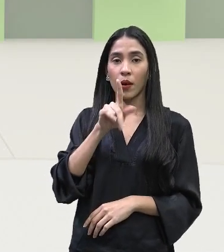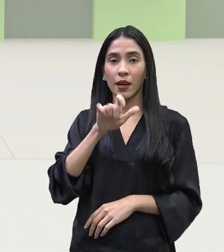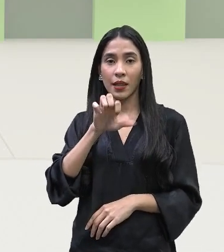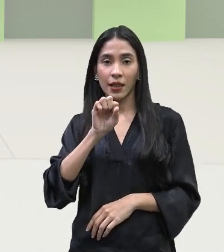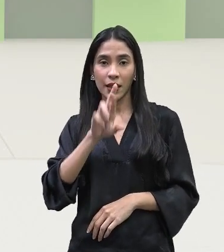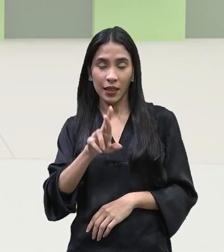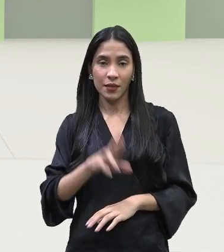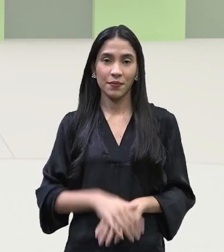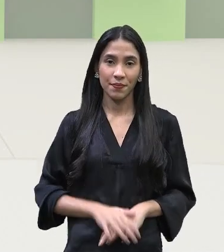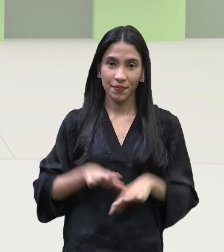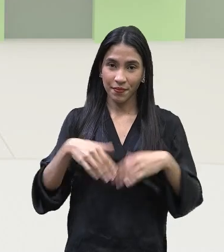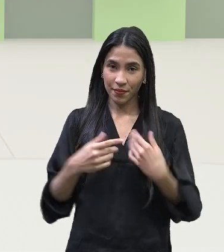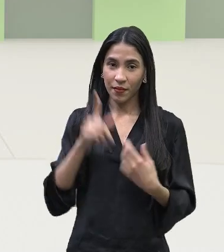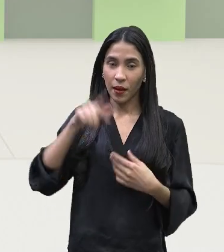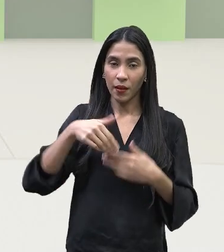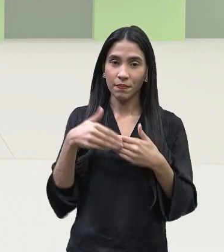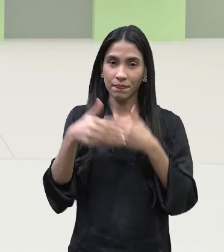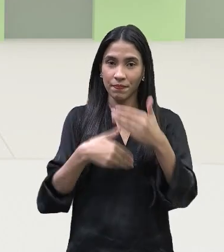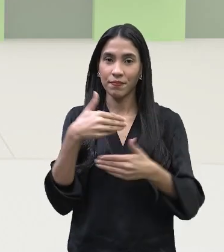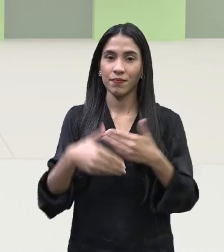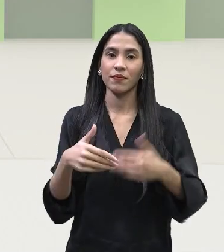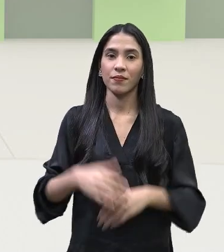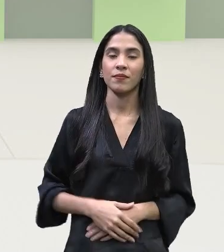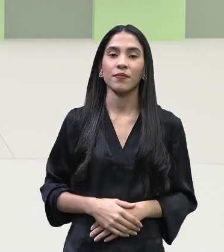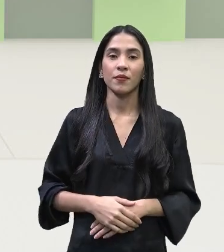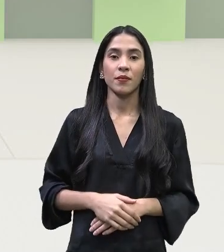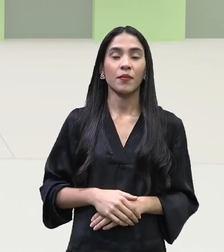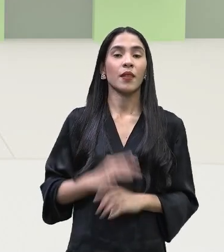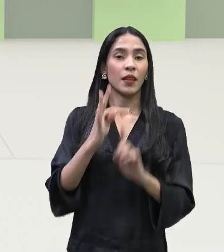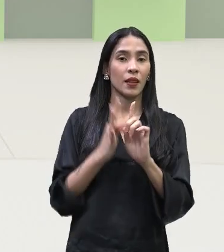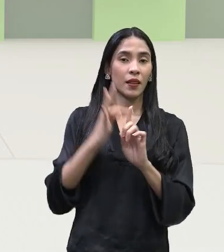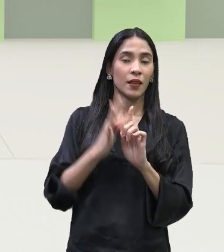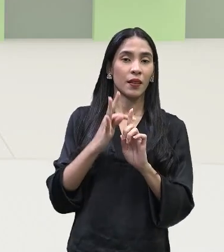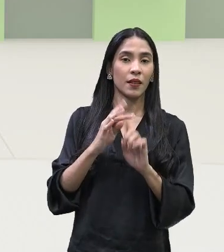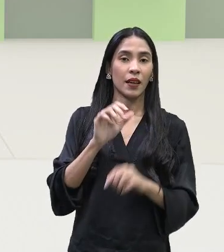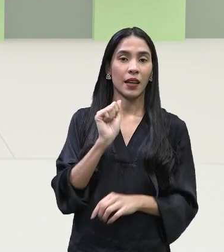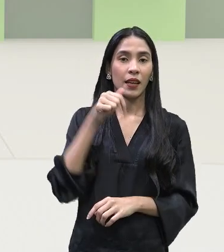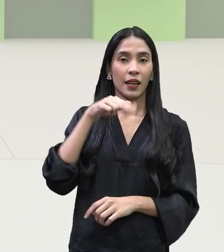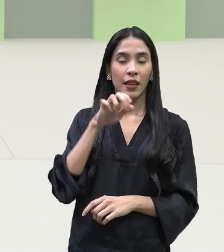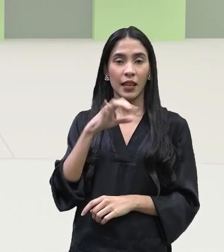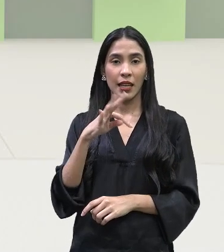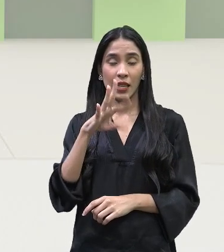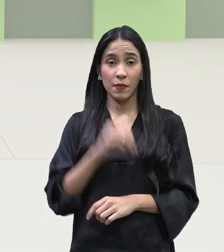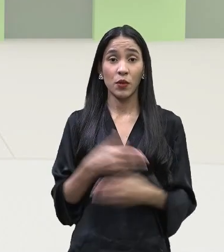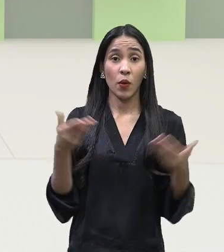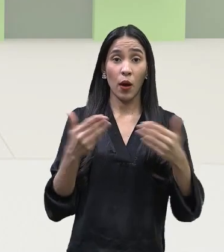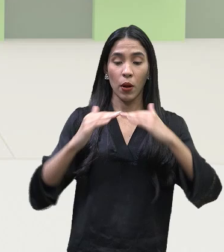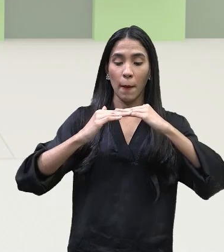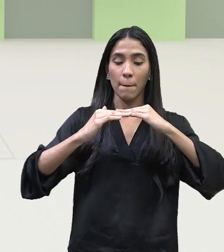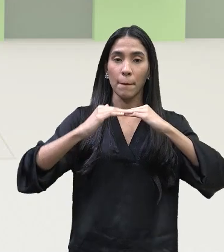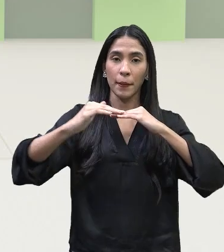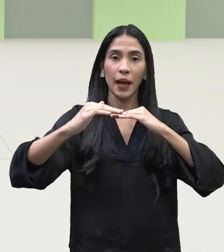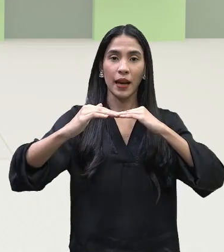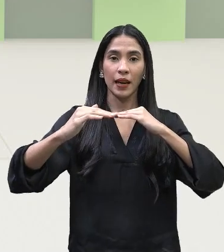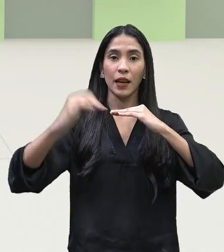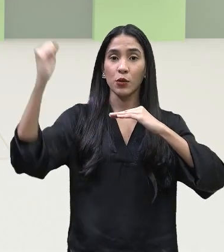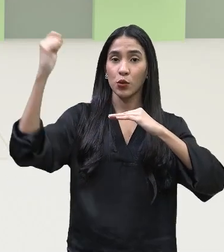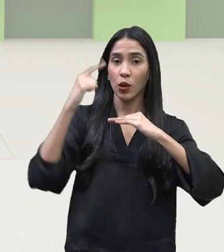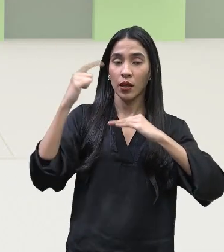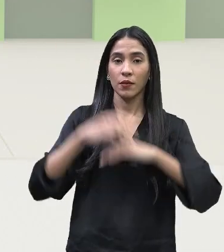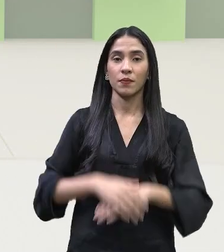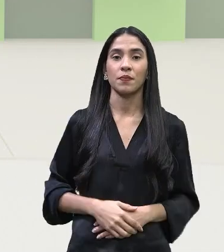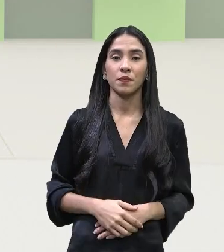Então, é dessa maneira aí que funciona por aquecimento. Agora a gente vai falar das placas solares fotovoltaicas, olha só.